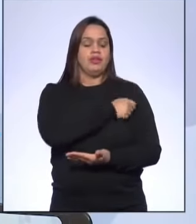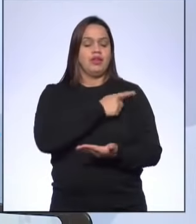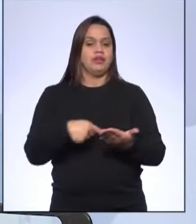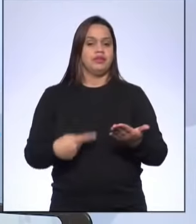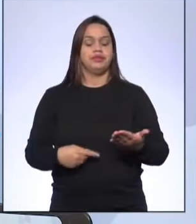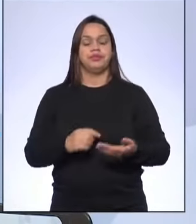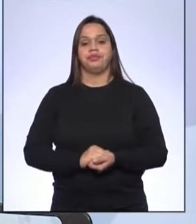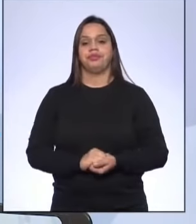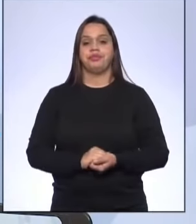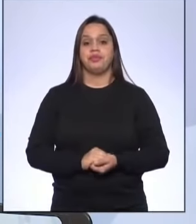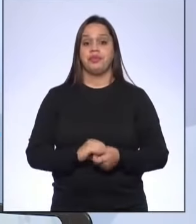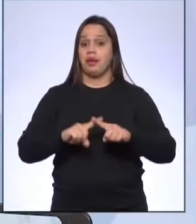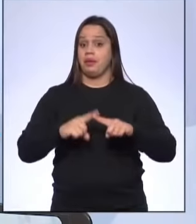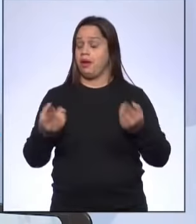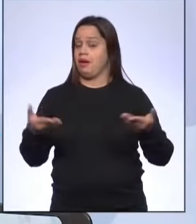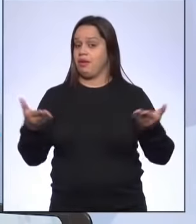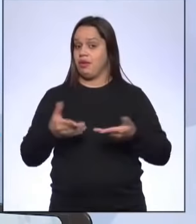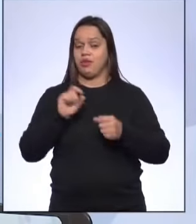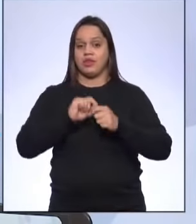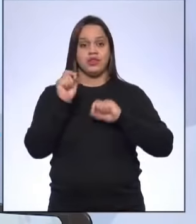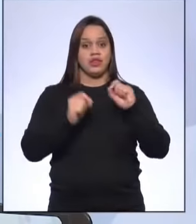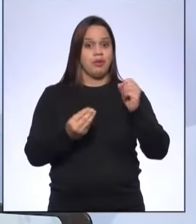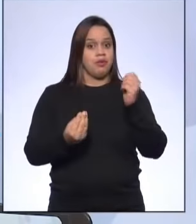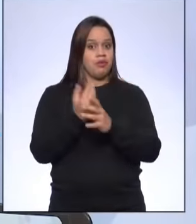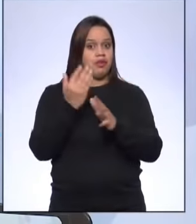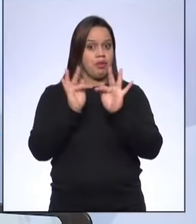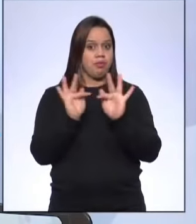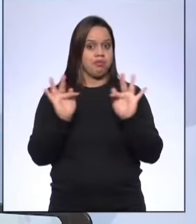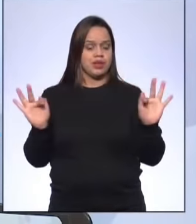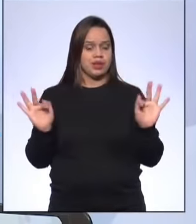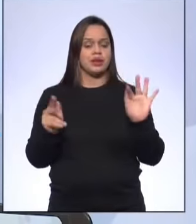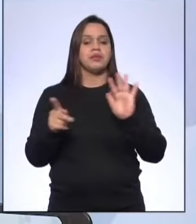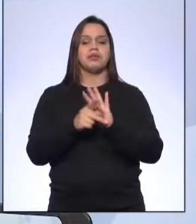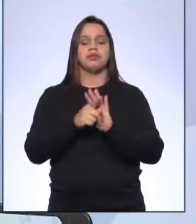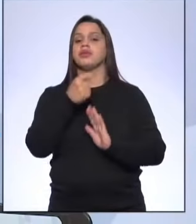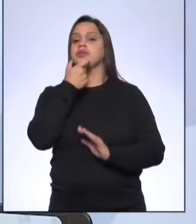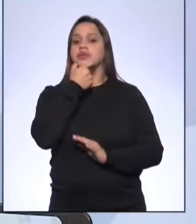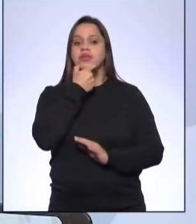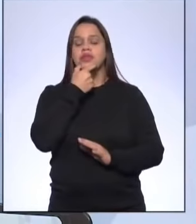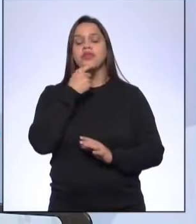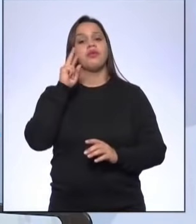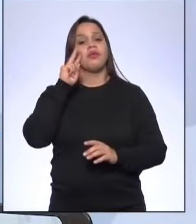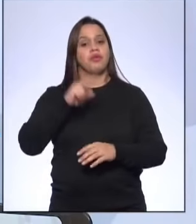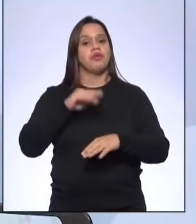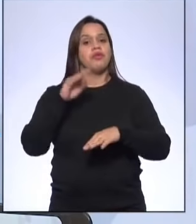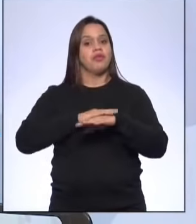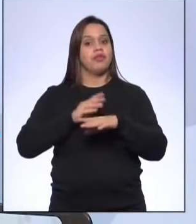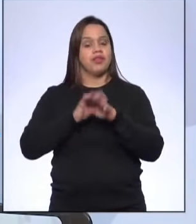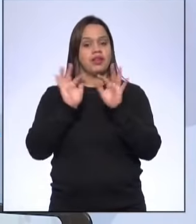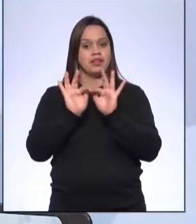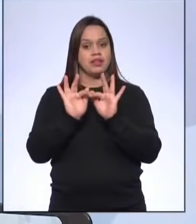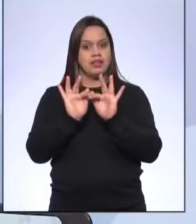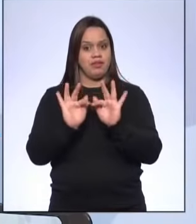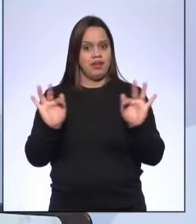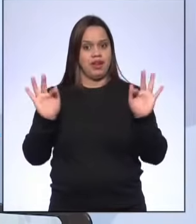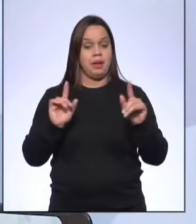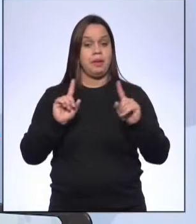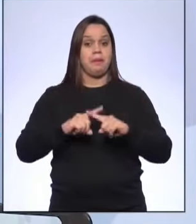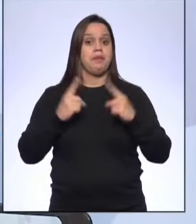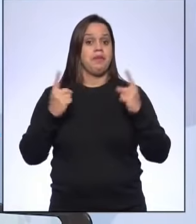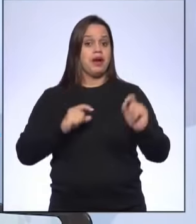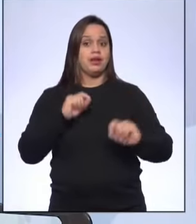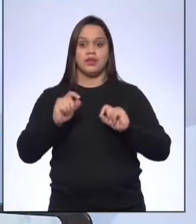só que agora nós vamos formar frases em inglês vamos construir frases só que a reserva